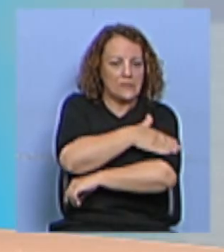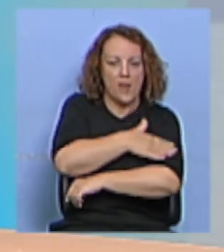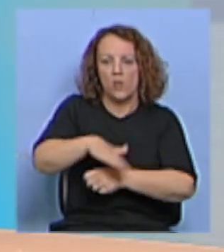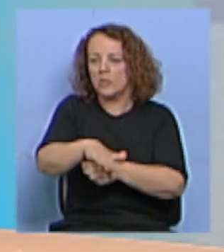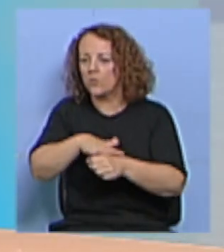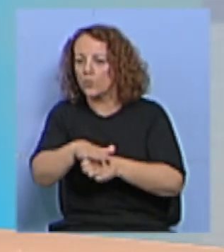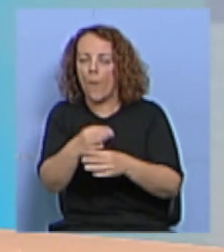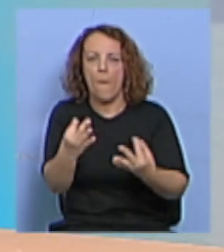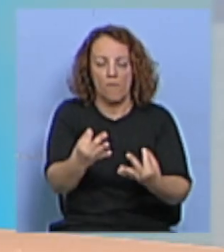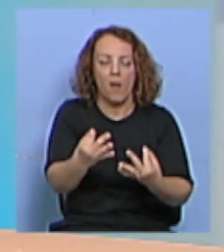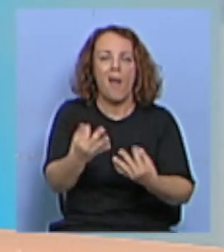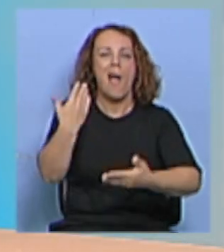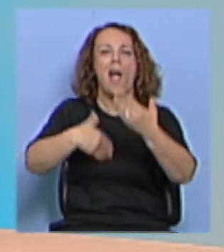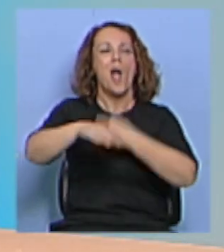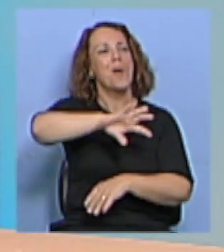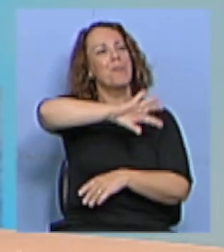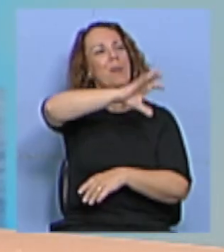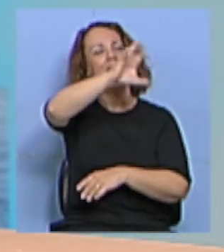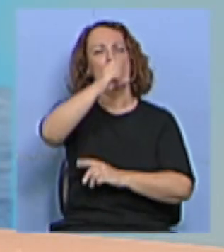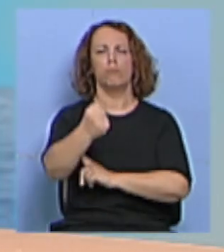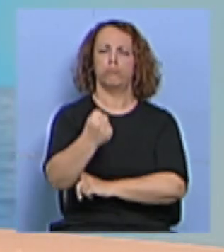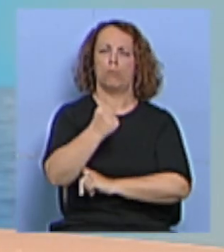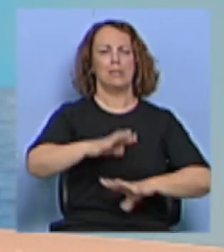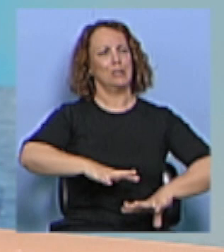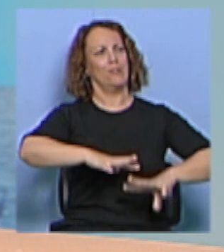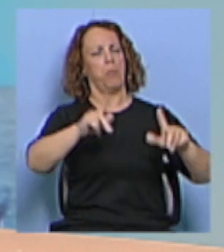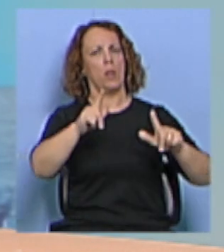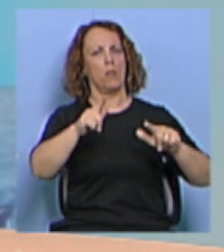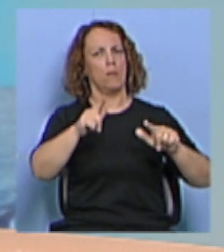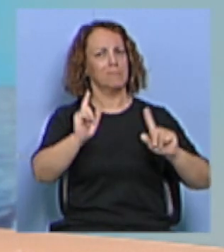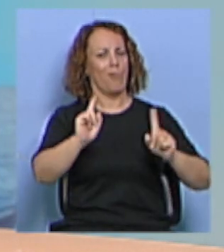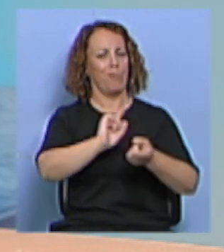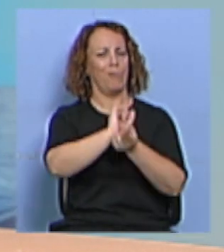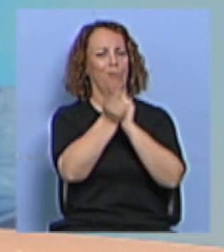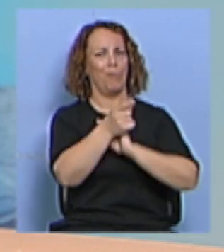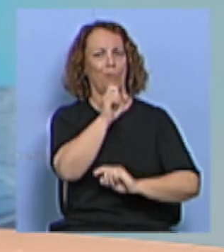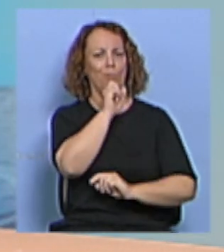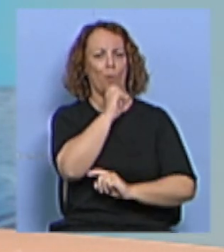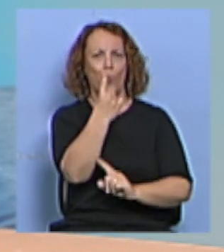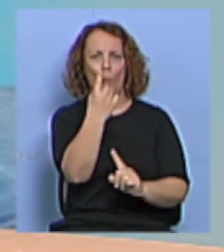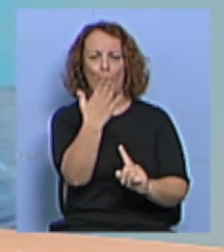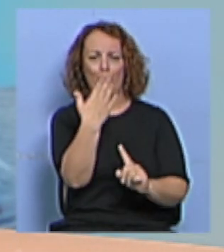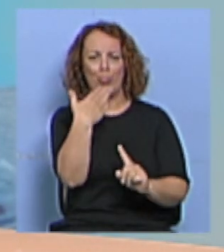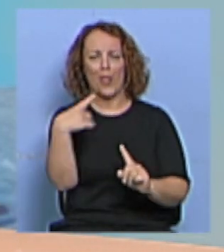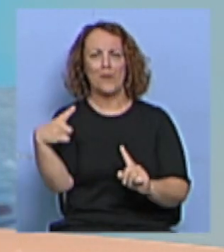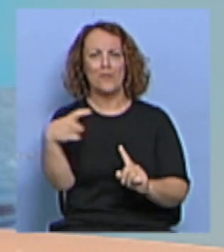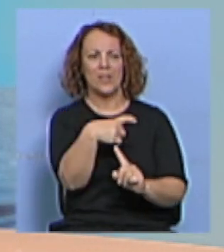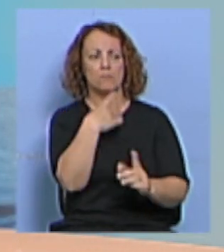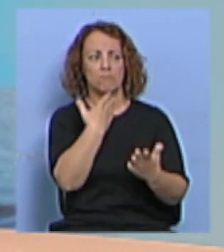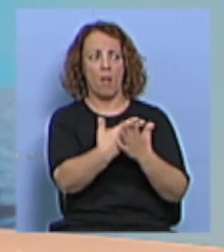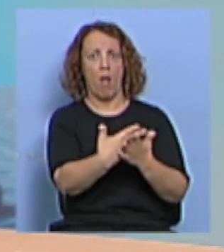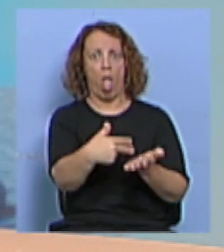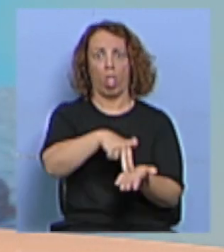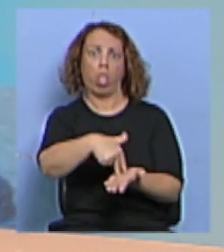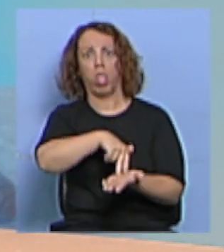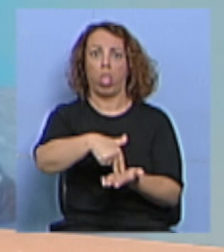se experimentava nos países desenvolvidos, afinal, tem pés de barro e basta um pequeno vírus para a pôr em causa. Isto pode ser